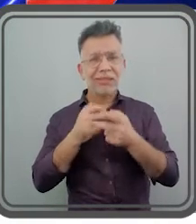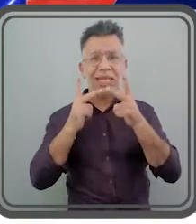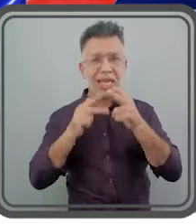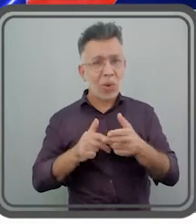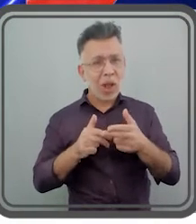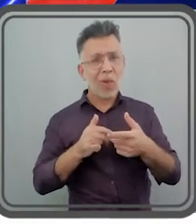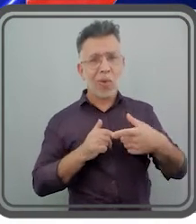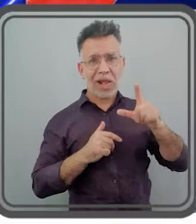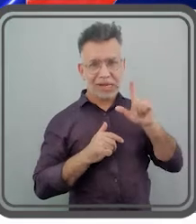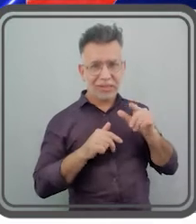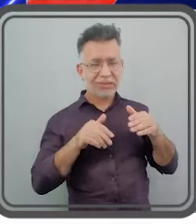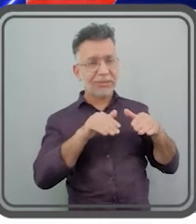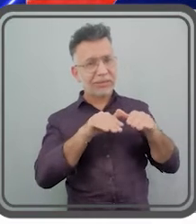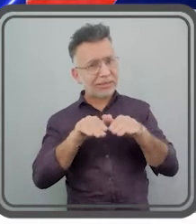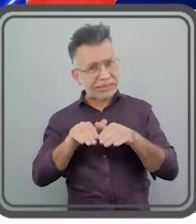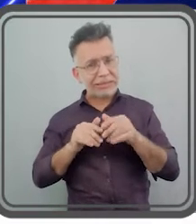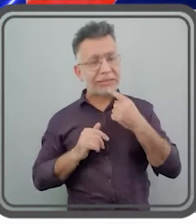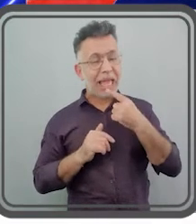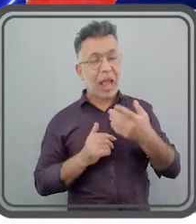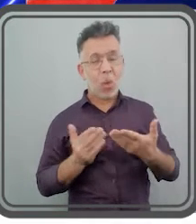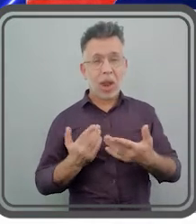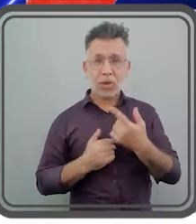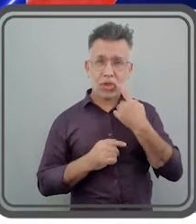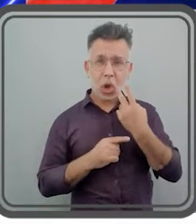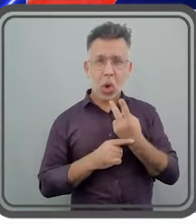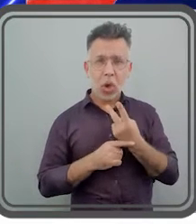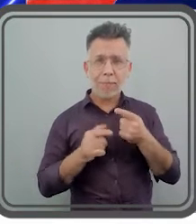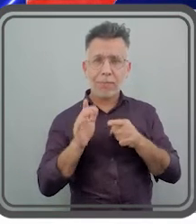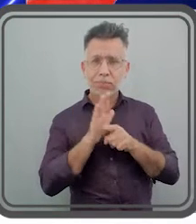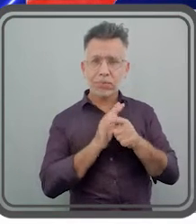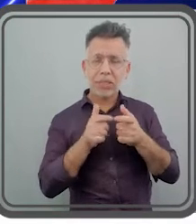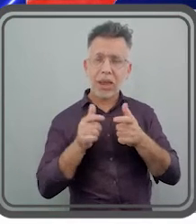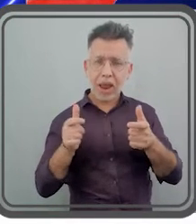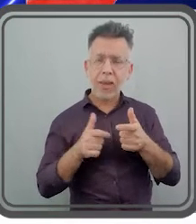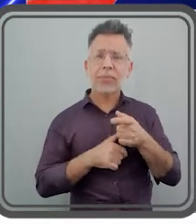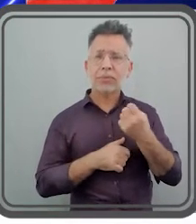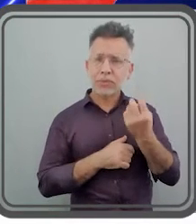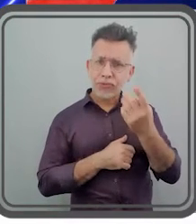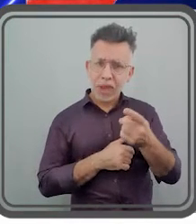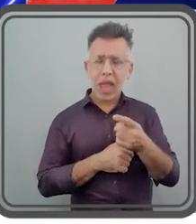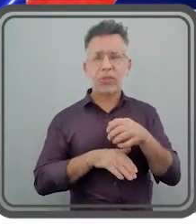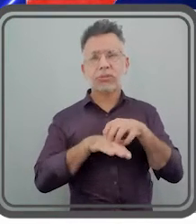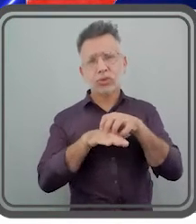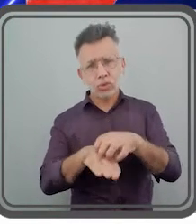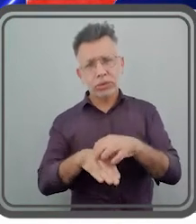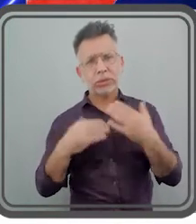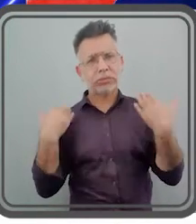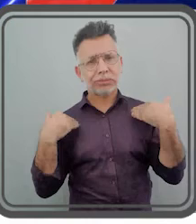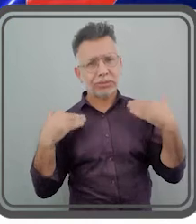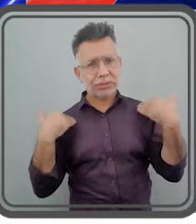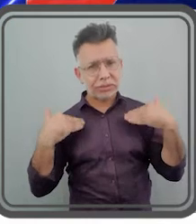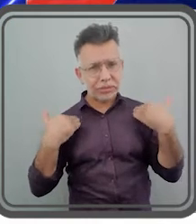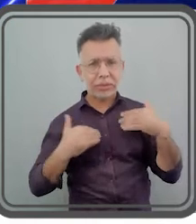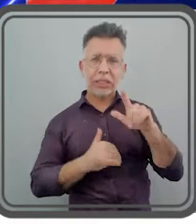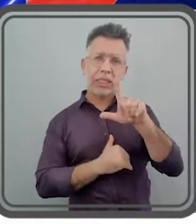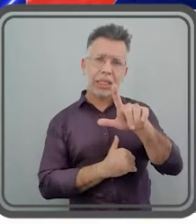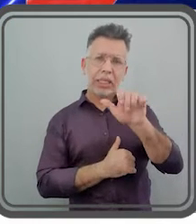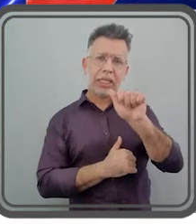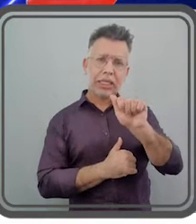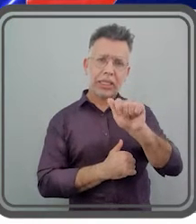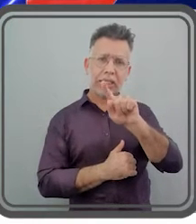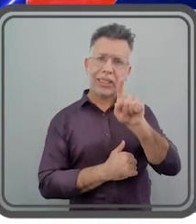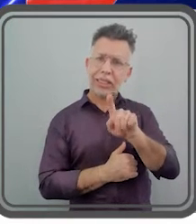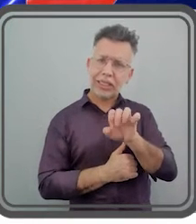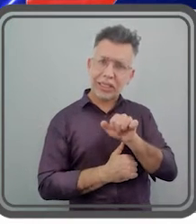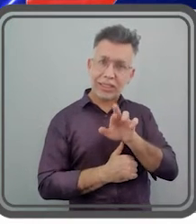nível até pandemia é atualmente quando a gente olha a busca a maior parte a buscar mente de viagem de turismo de lazer As Viagens de